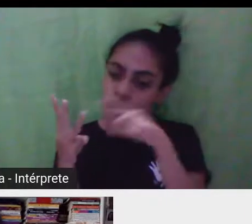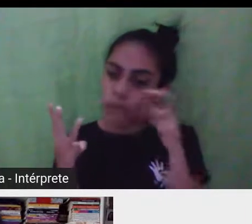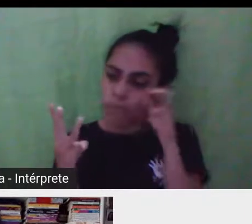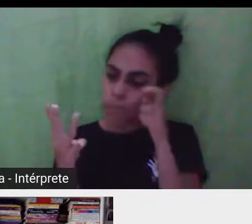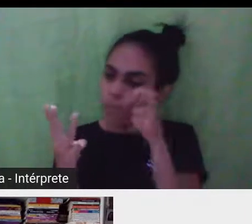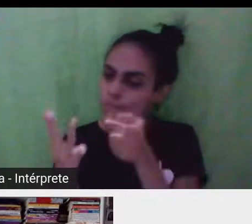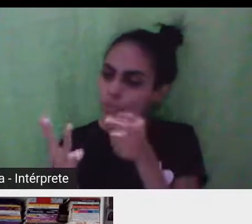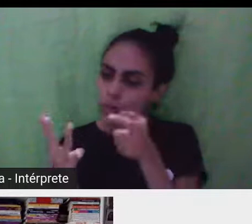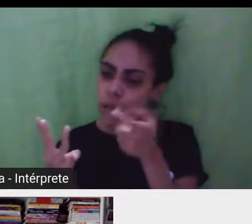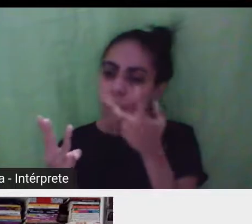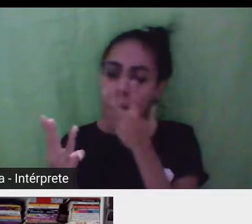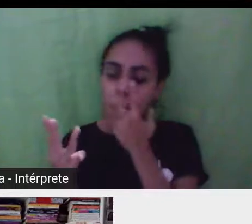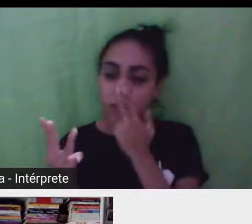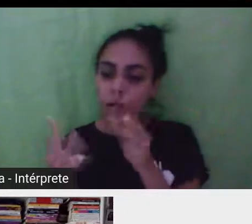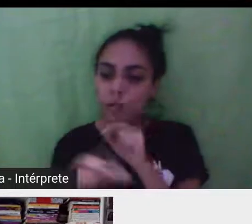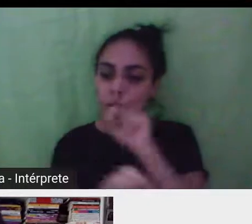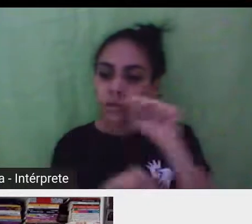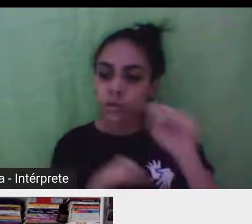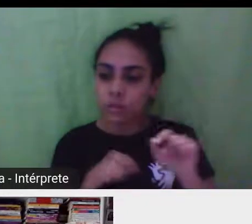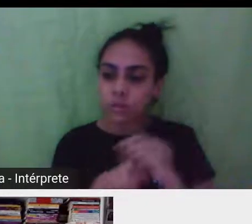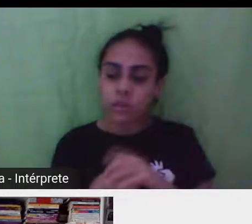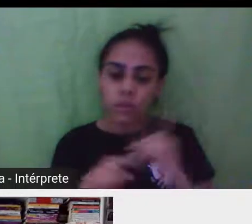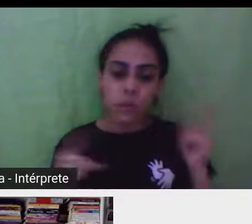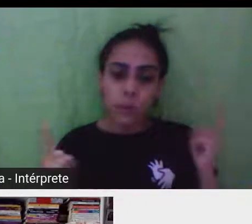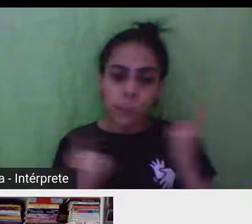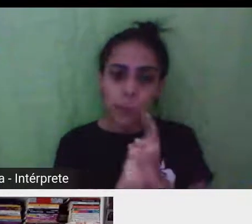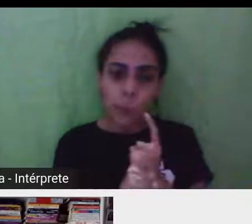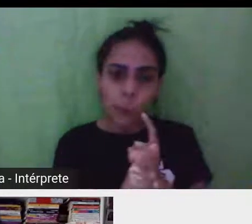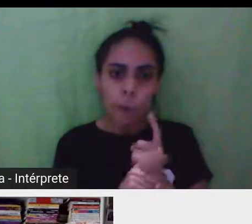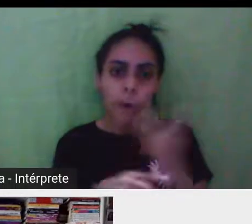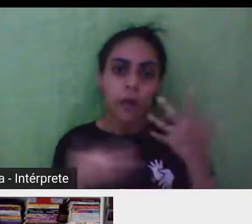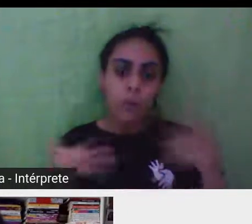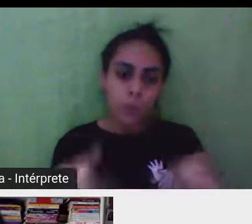desse encontro que várias coisas vão acontecer.